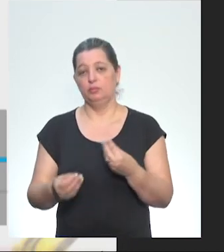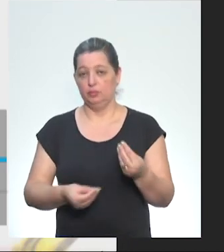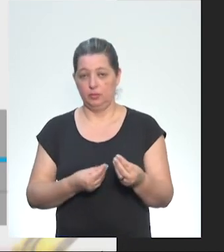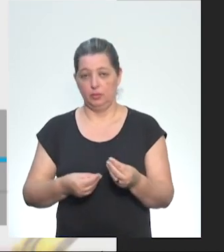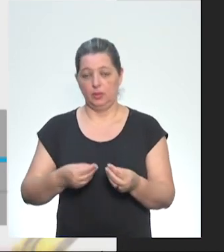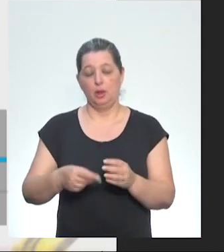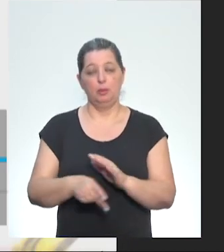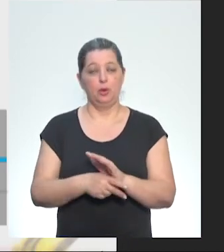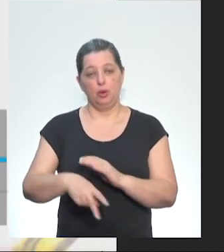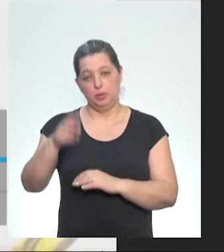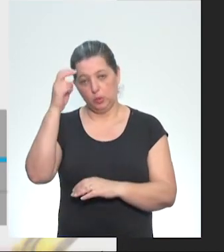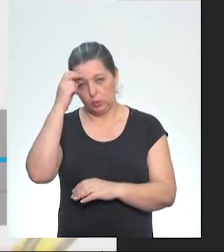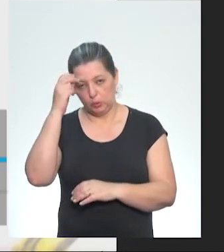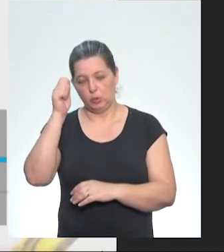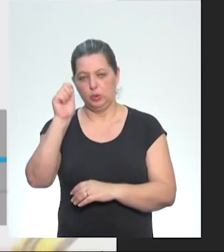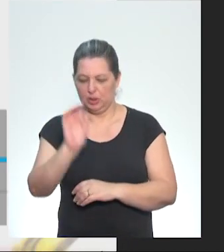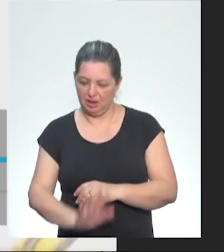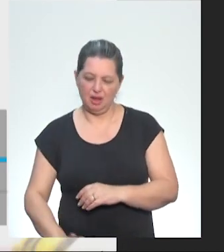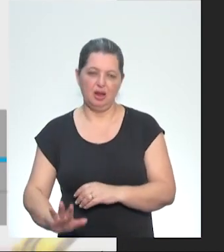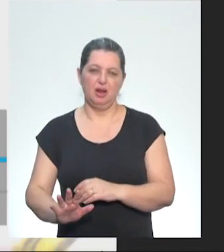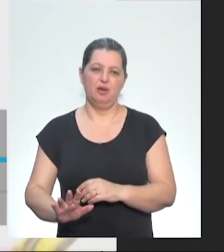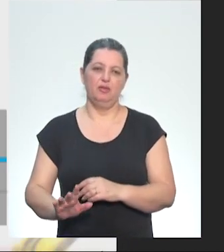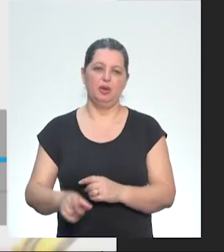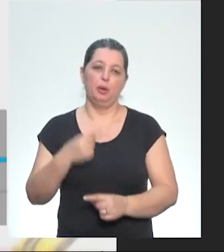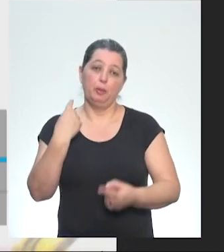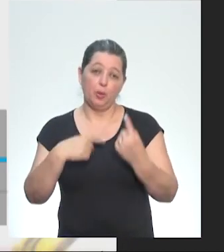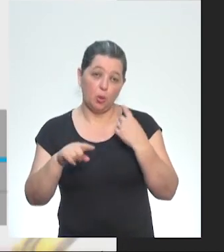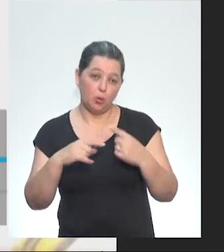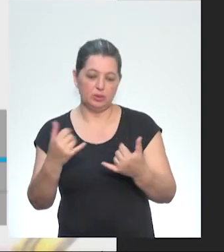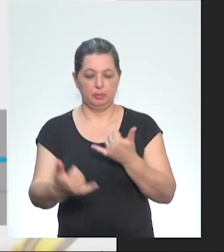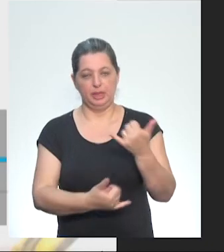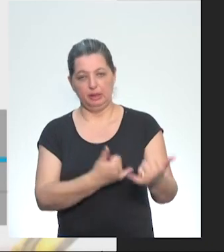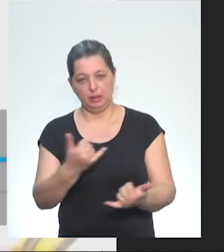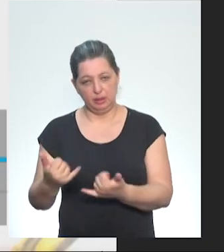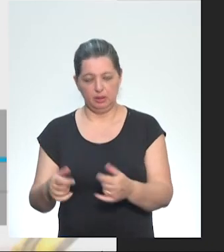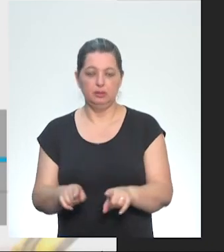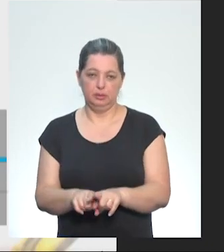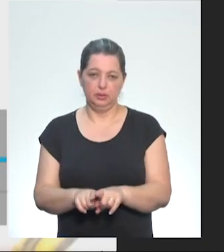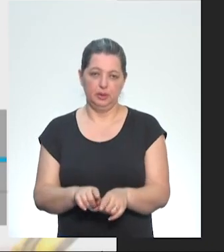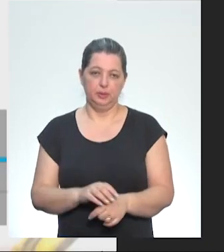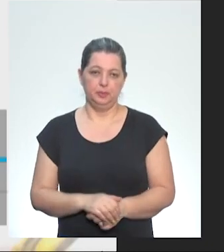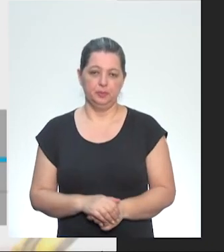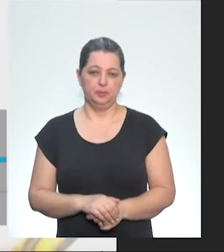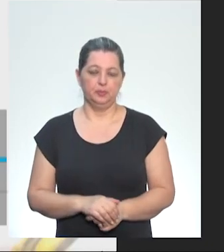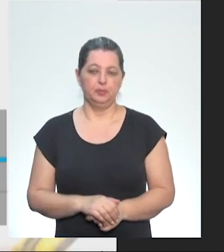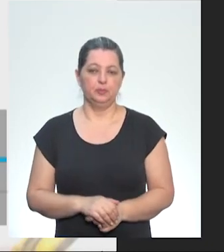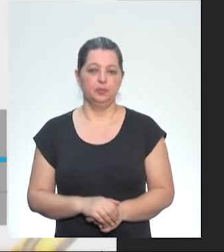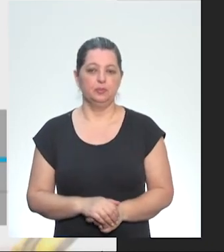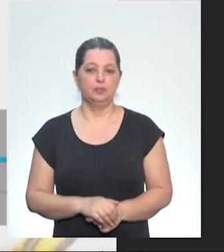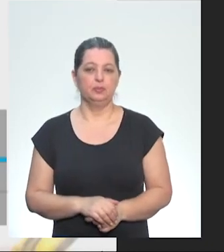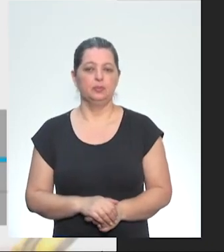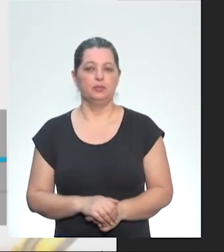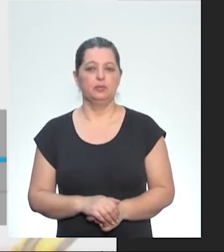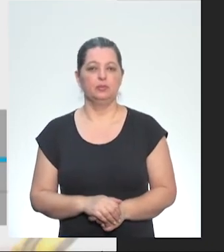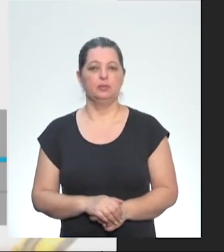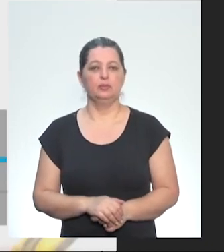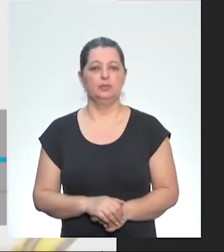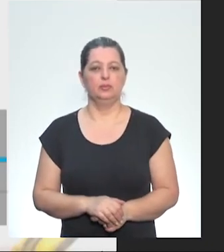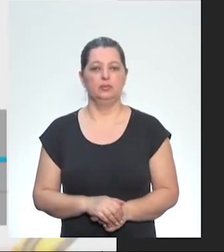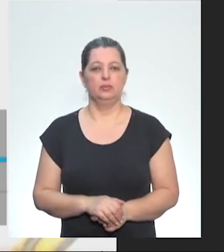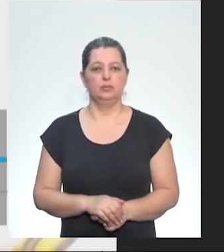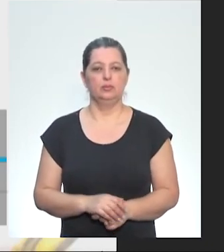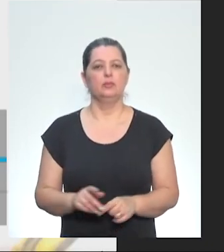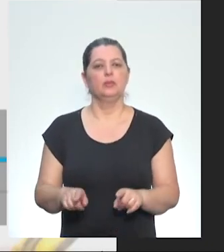cultura africana, né, cantigas, né, brincadeiras. Até citaram um documentário chamado, acho que